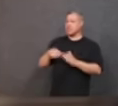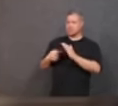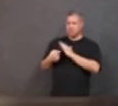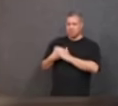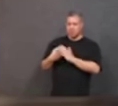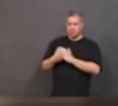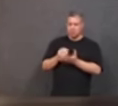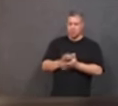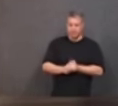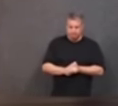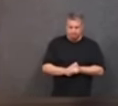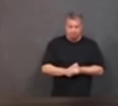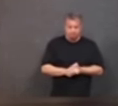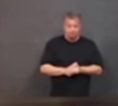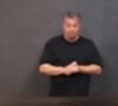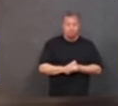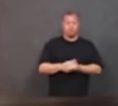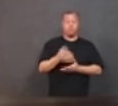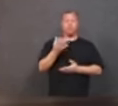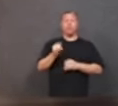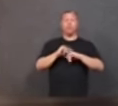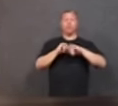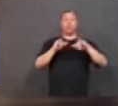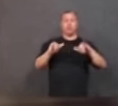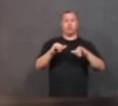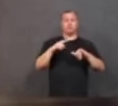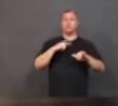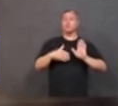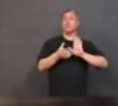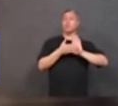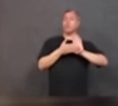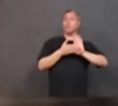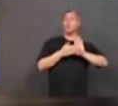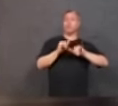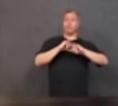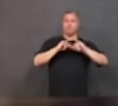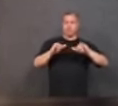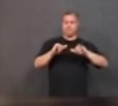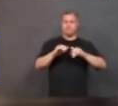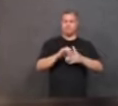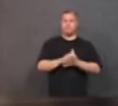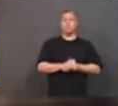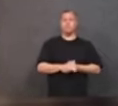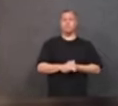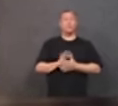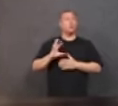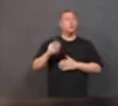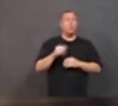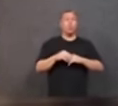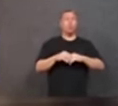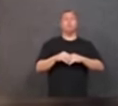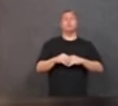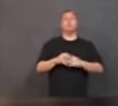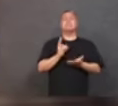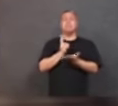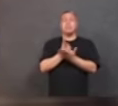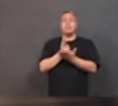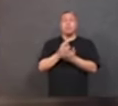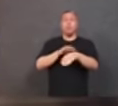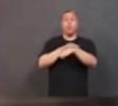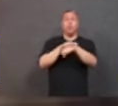E queremos manifestar que na nossa carta-programa e nas apresentações que temos feito nas